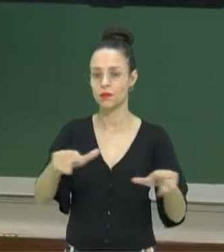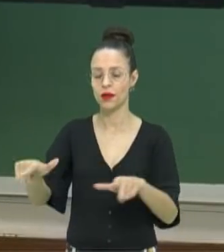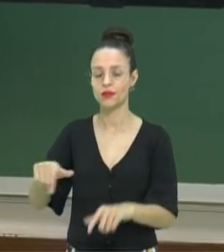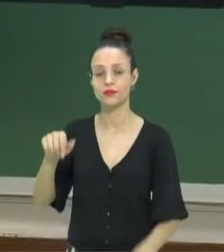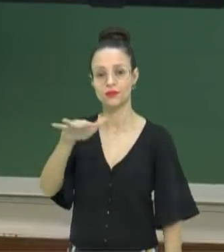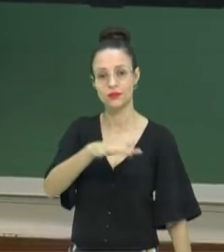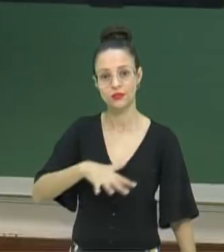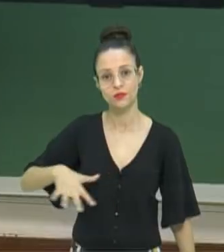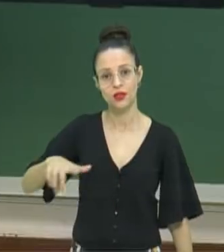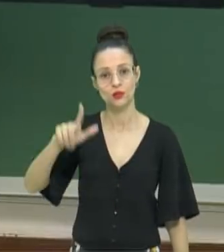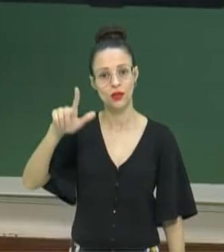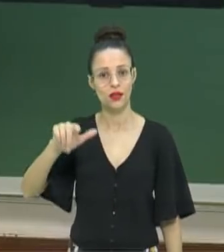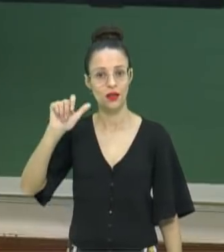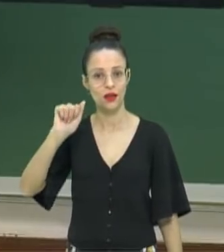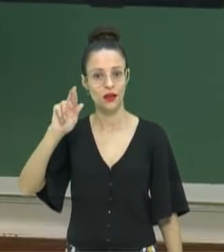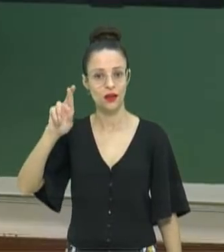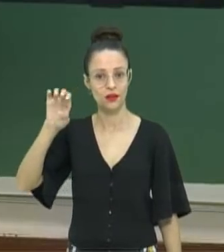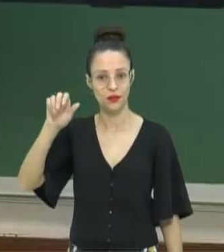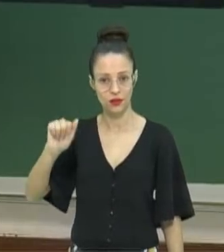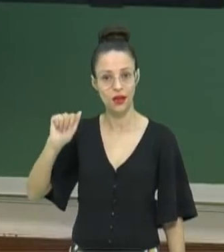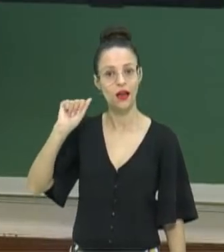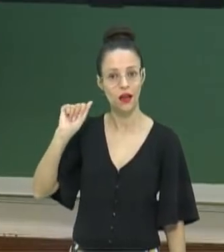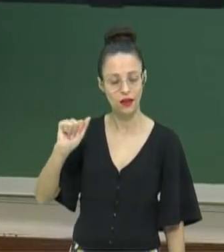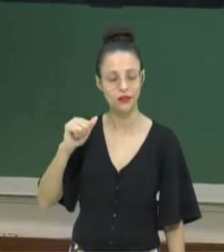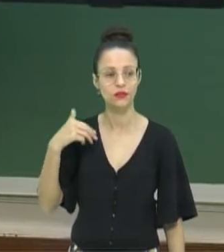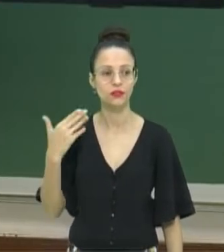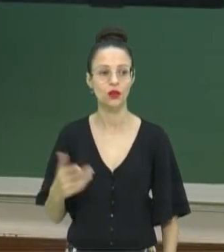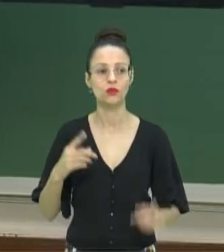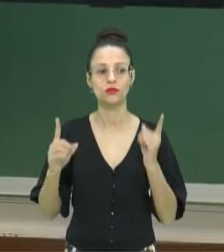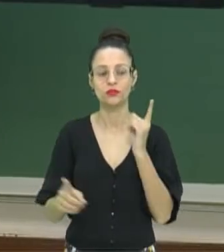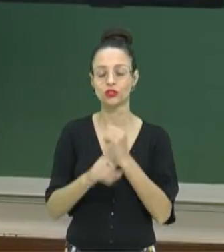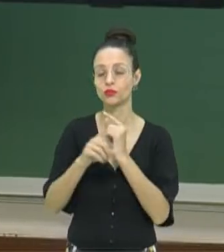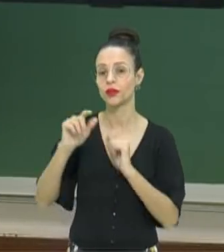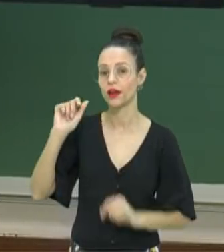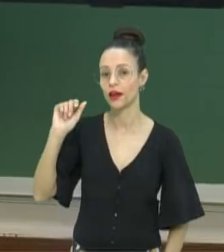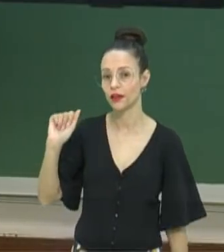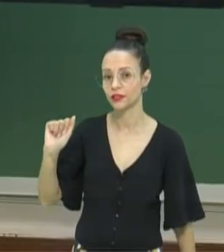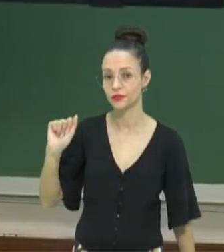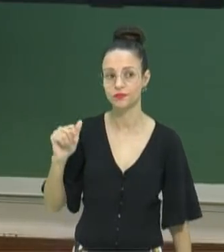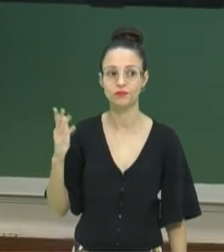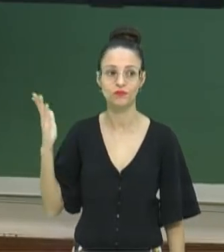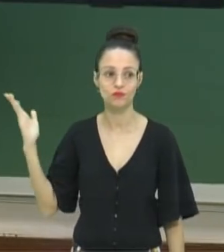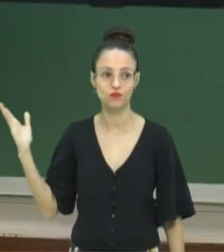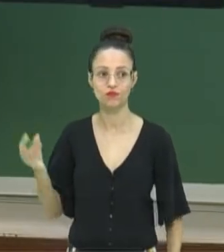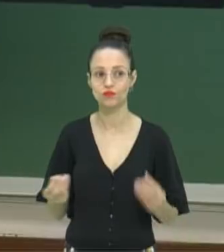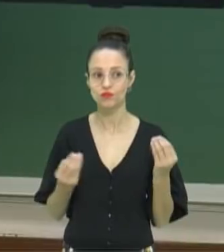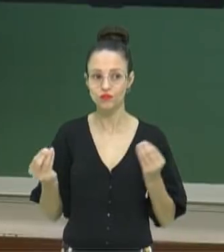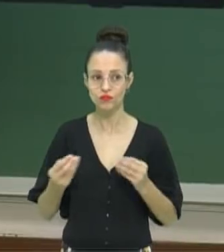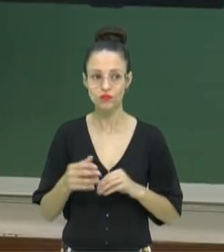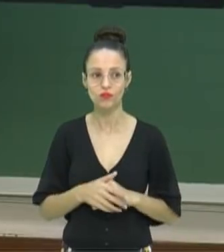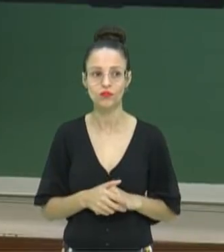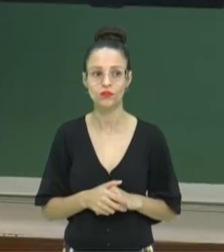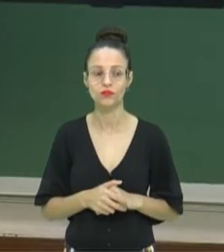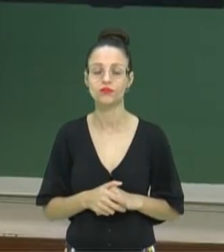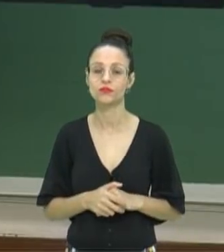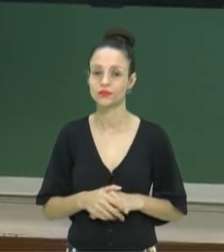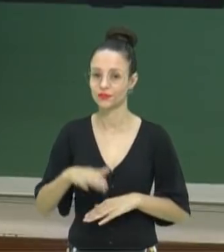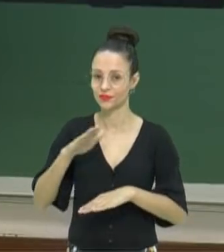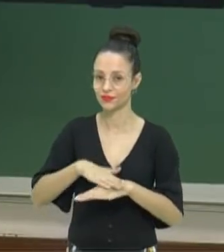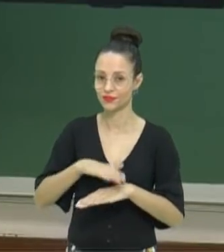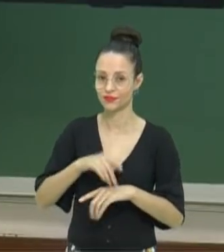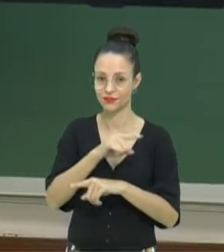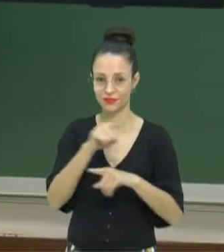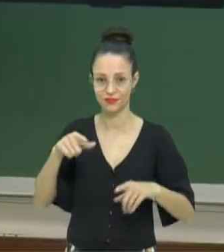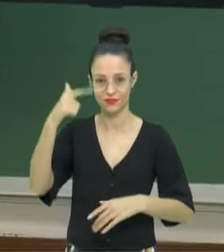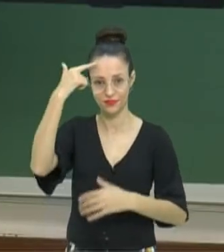é a área. Então, como que a gente faz para determinar a área desse espaço? E agora um tempinho para